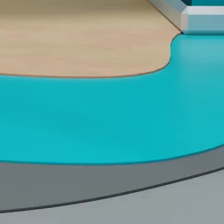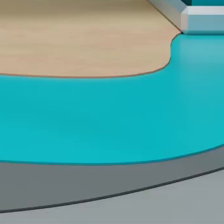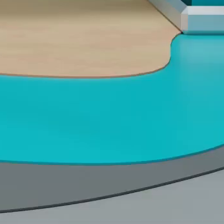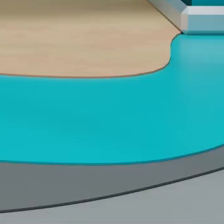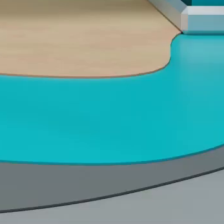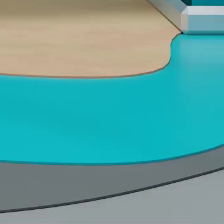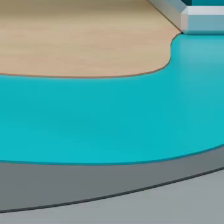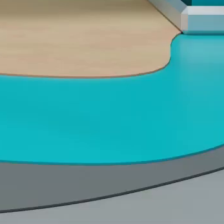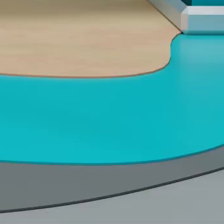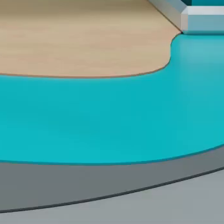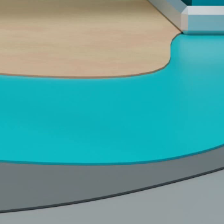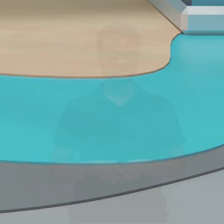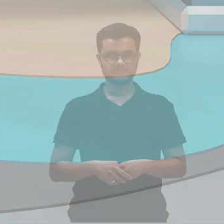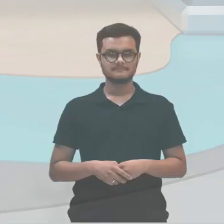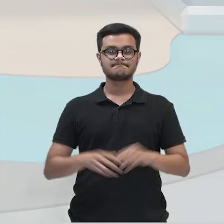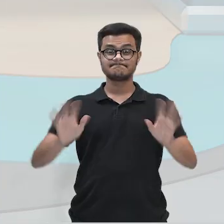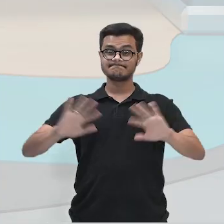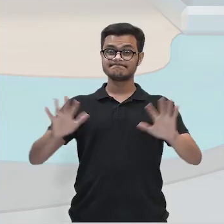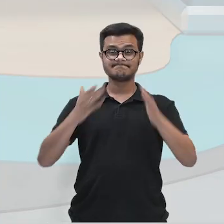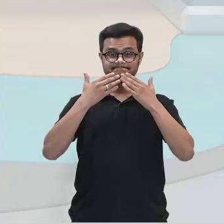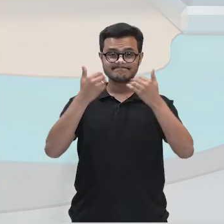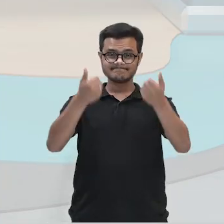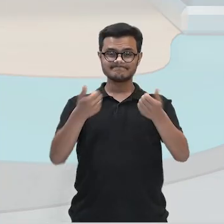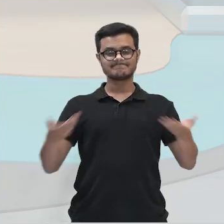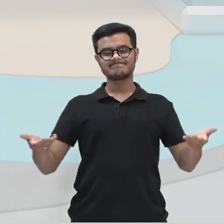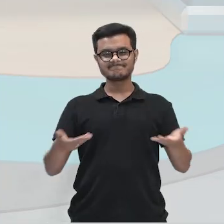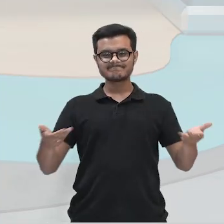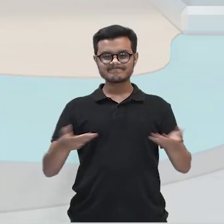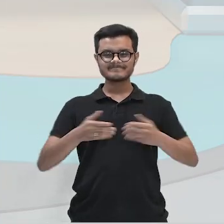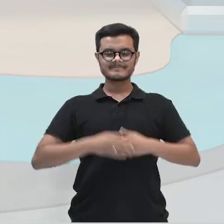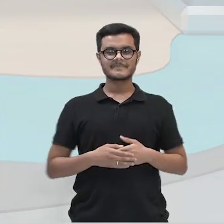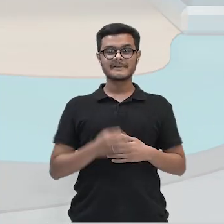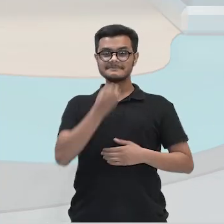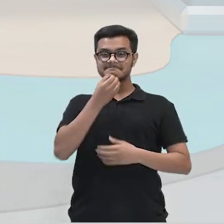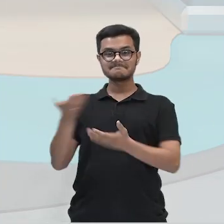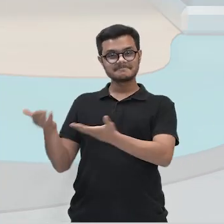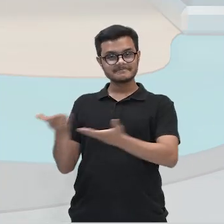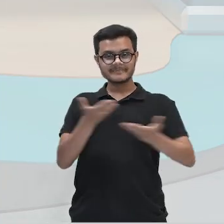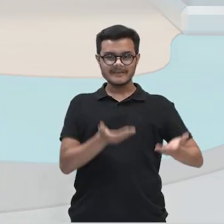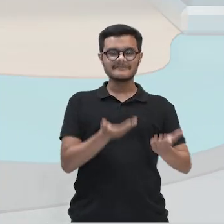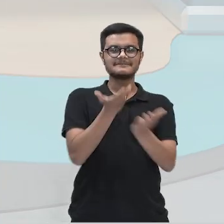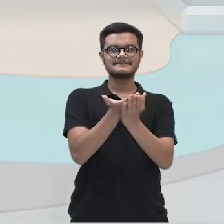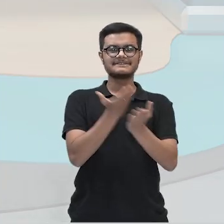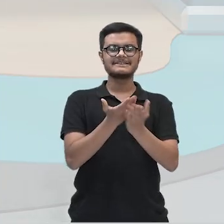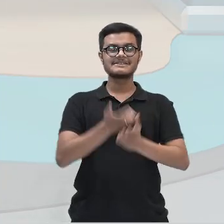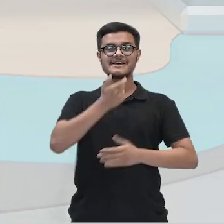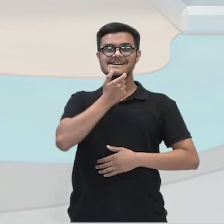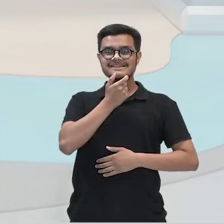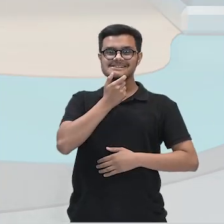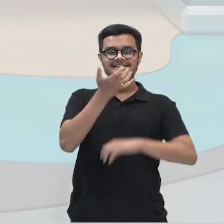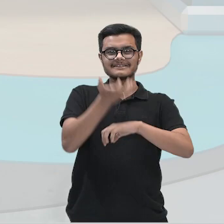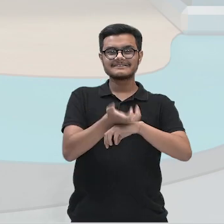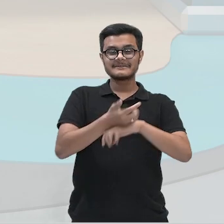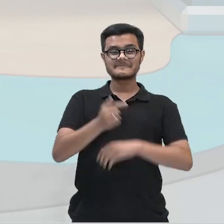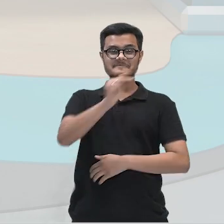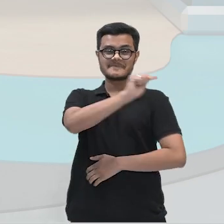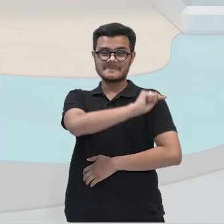how are you today? Como estão todos hoje? Então, bem-vindos à nossa English Class, nossa aula de inglês do 7º